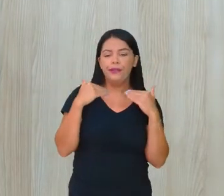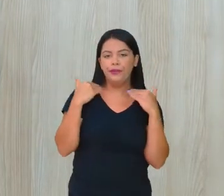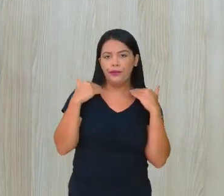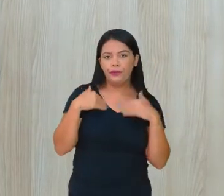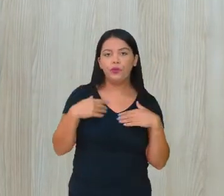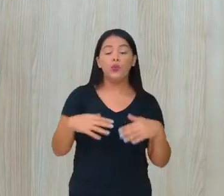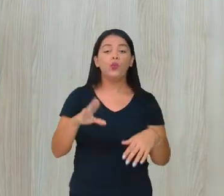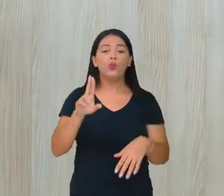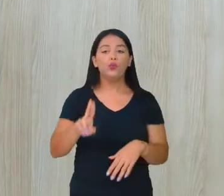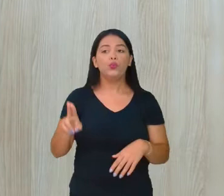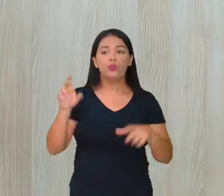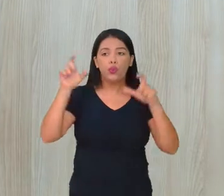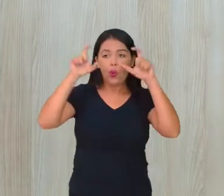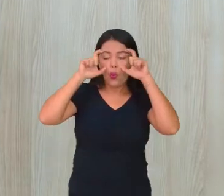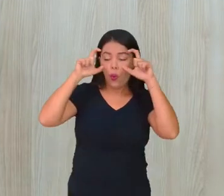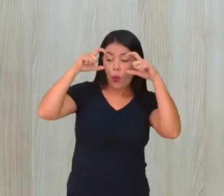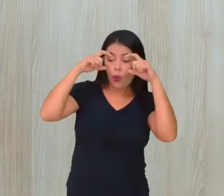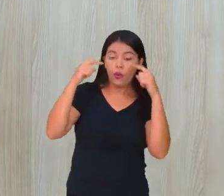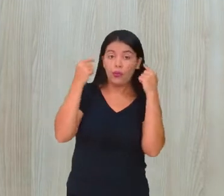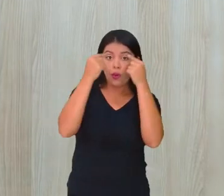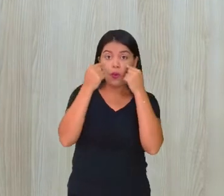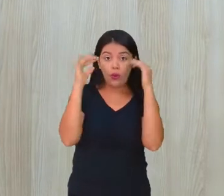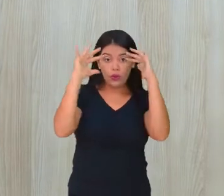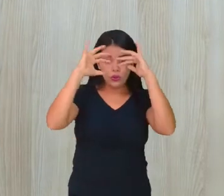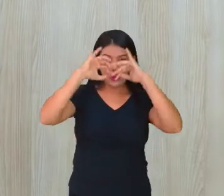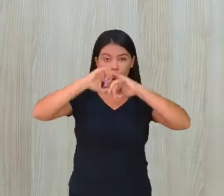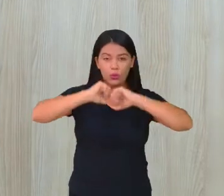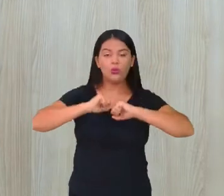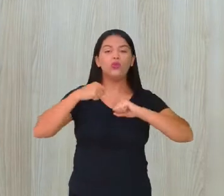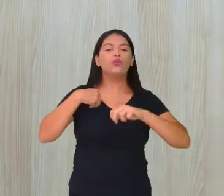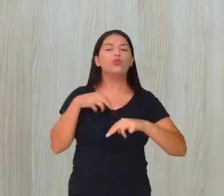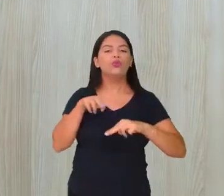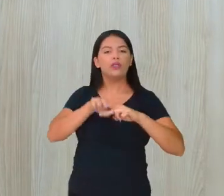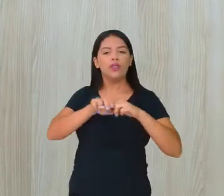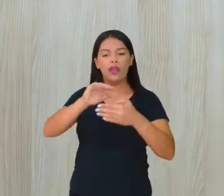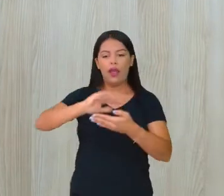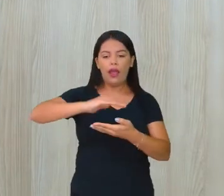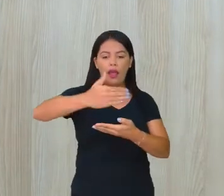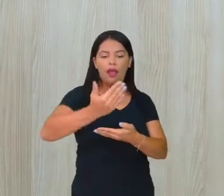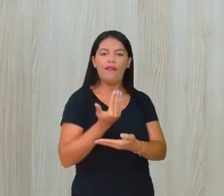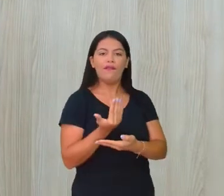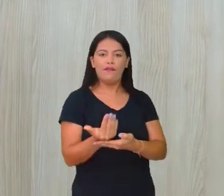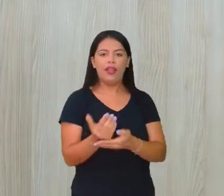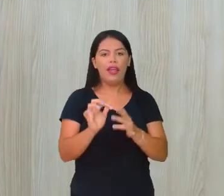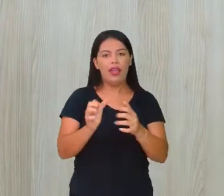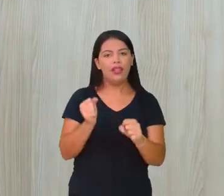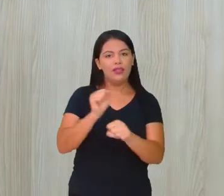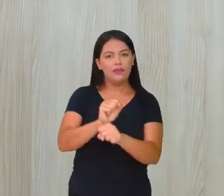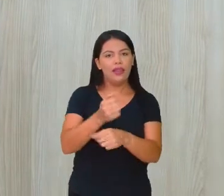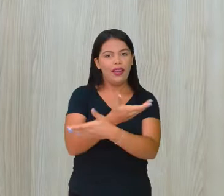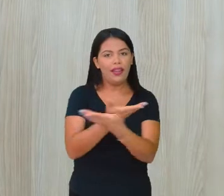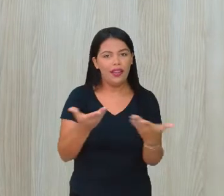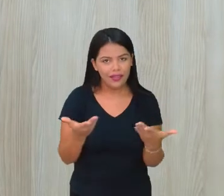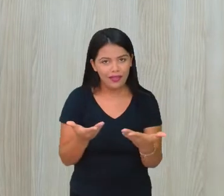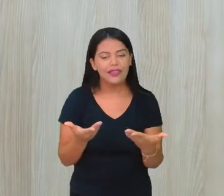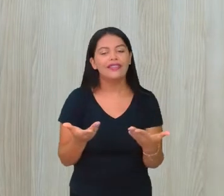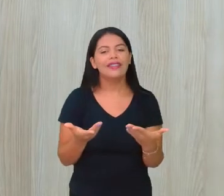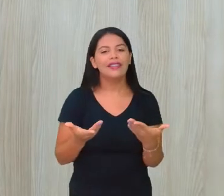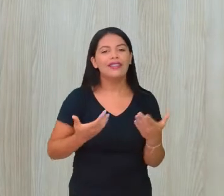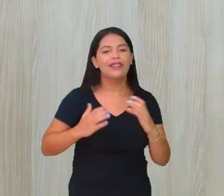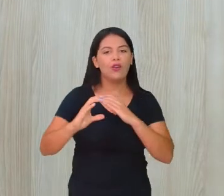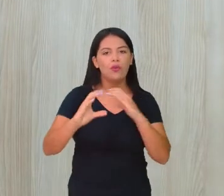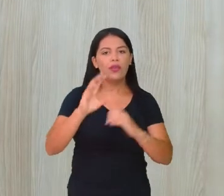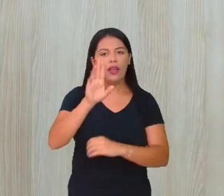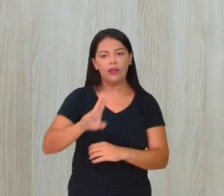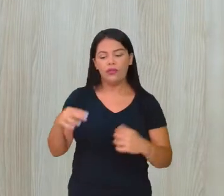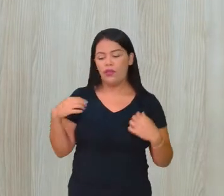óculos arredondado, tenho olhos escuros, estou sentada em frente ao computador esperando o quê? A sua comunicação, usando uma farda azul,